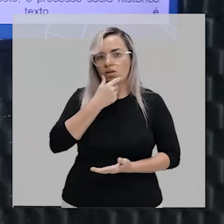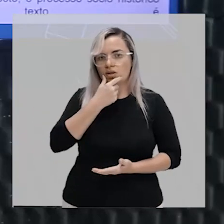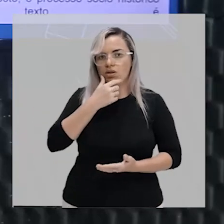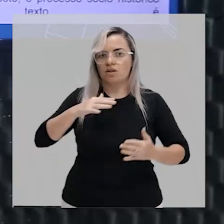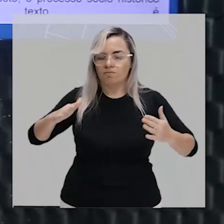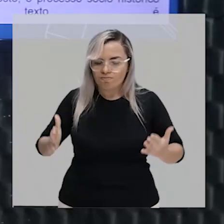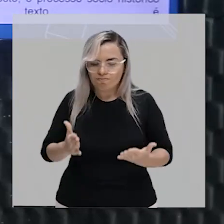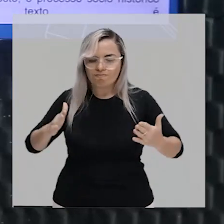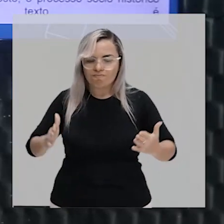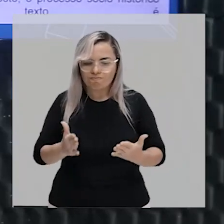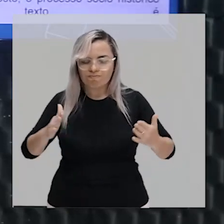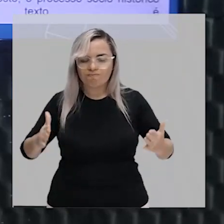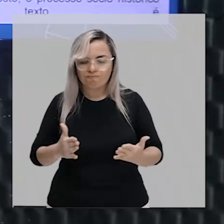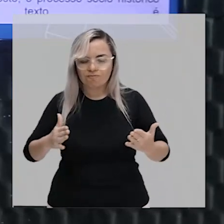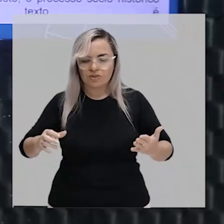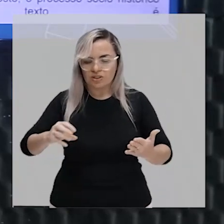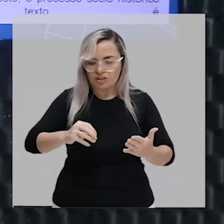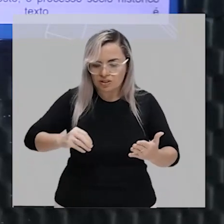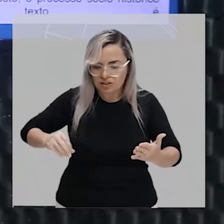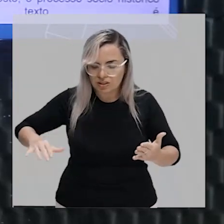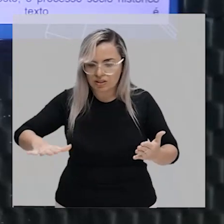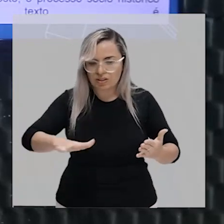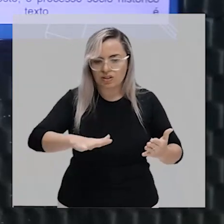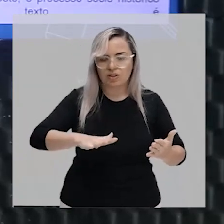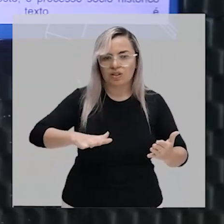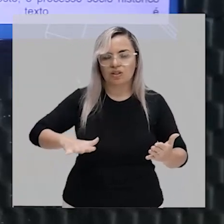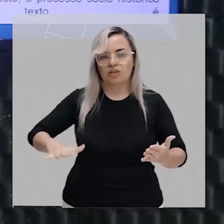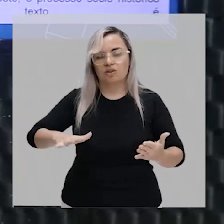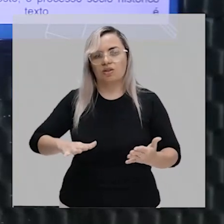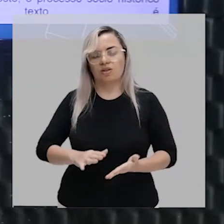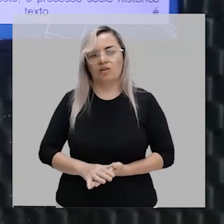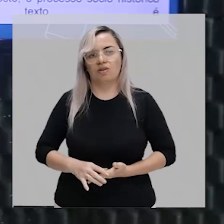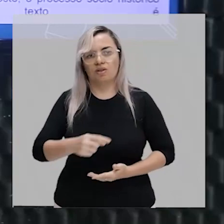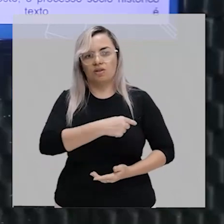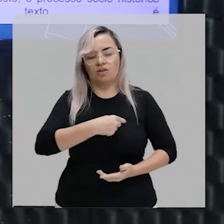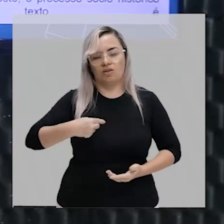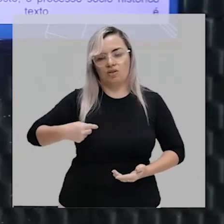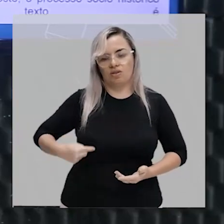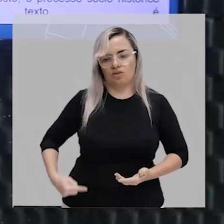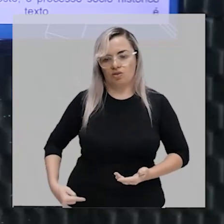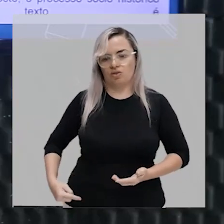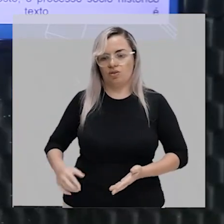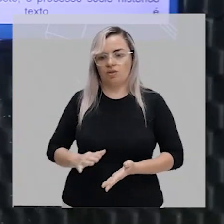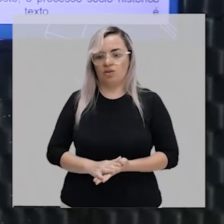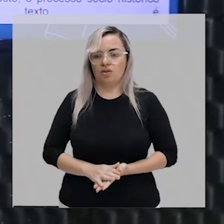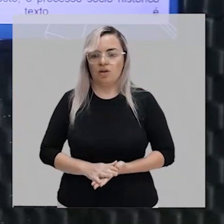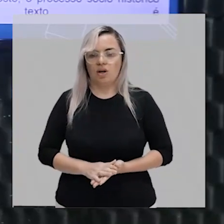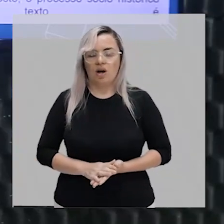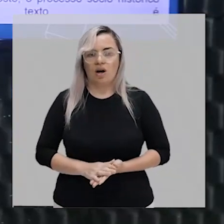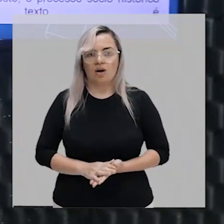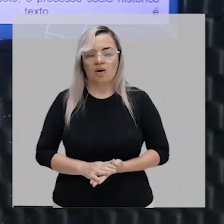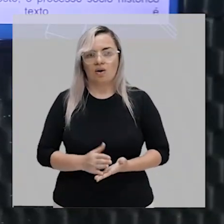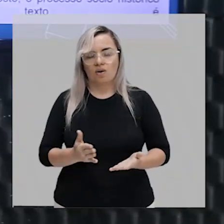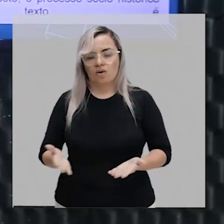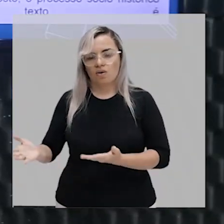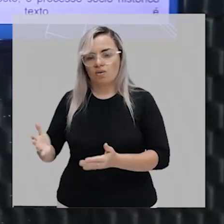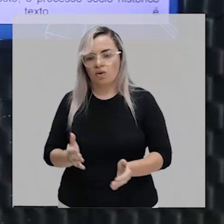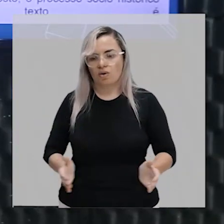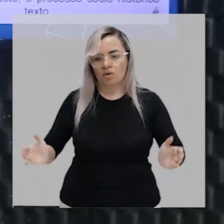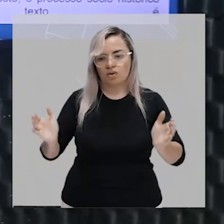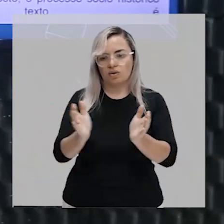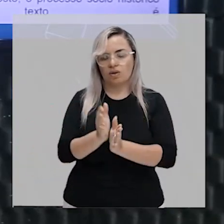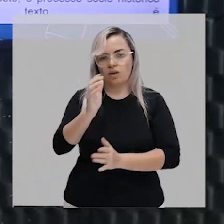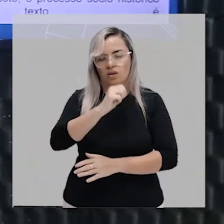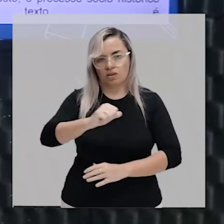ópio dentro do território chinês. A Companhia das Índias Orientais obteve